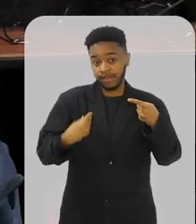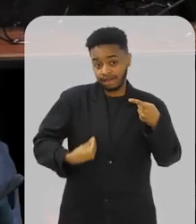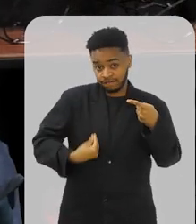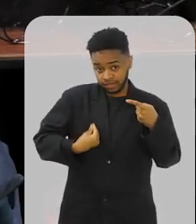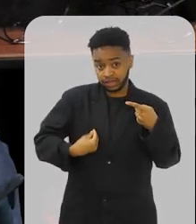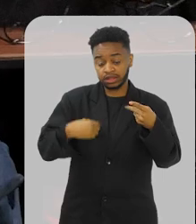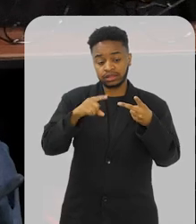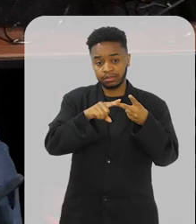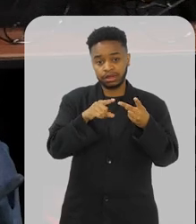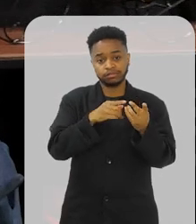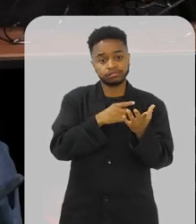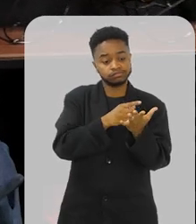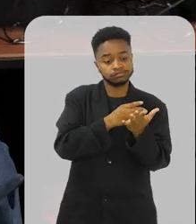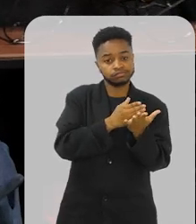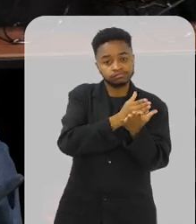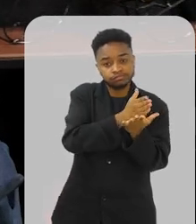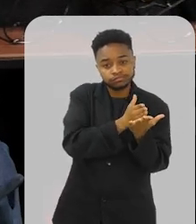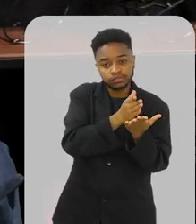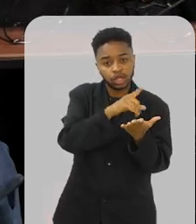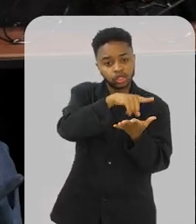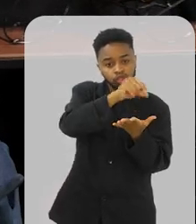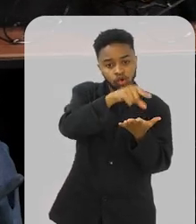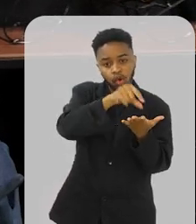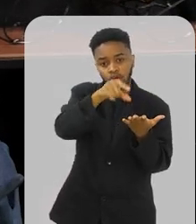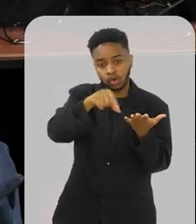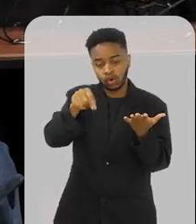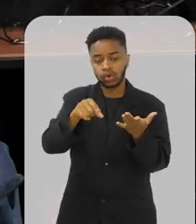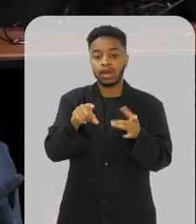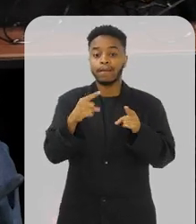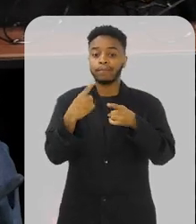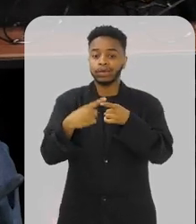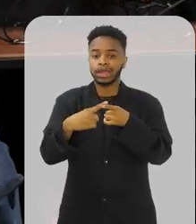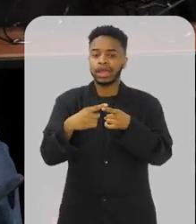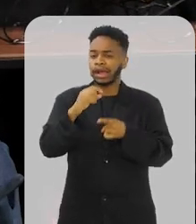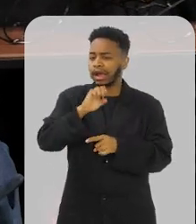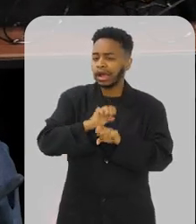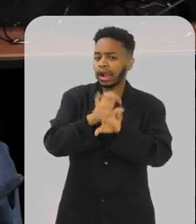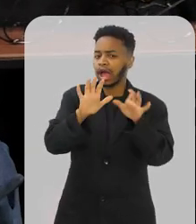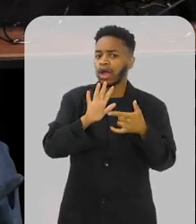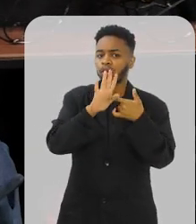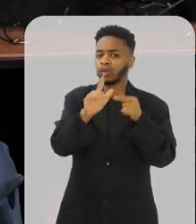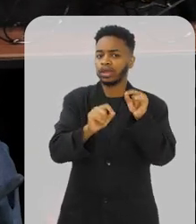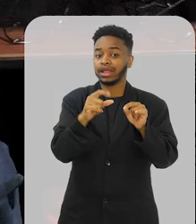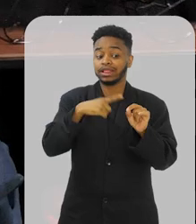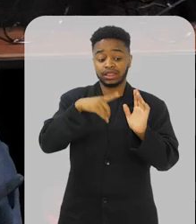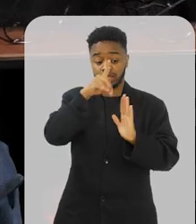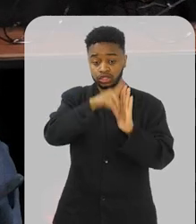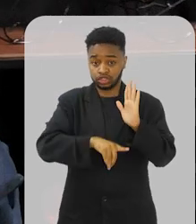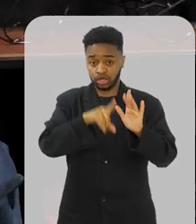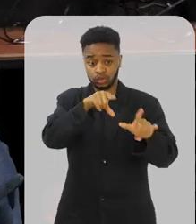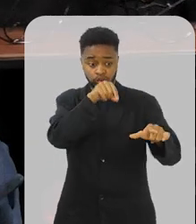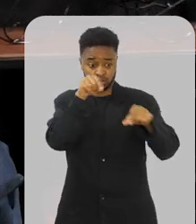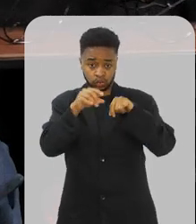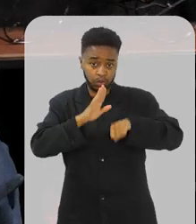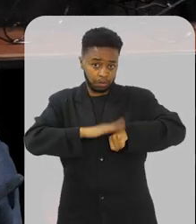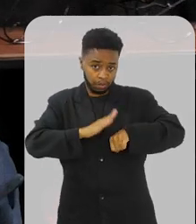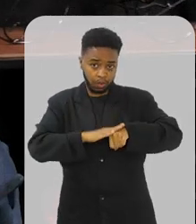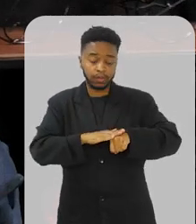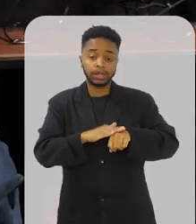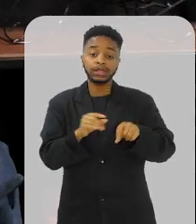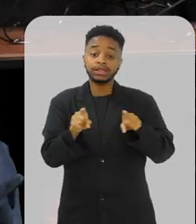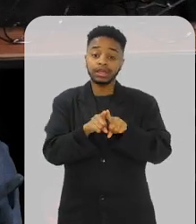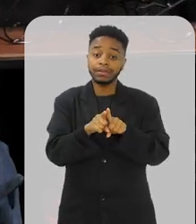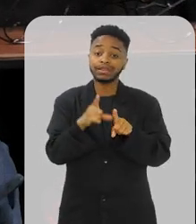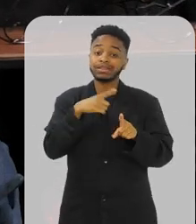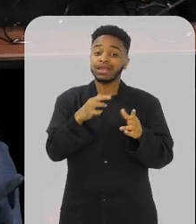o livre-arbítrio. No livre-arbítrio, é bem claro, você tem direito às suas escolhas e